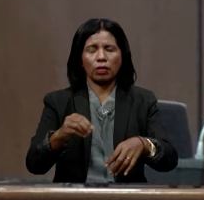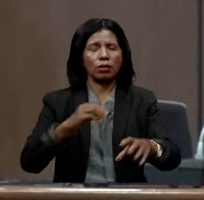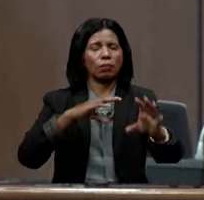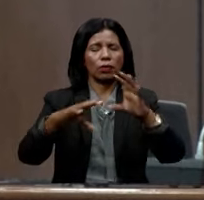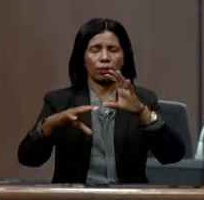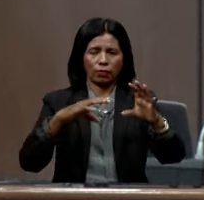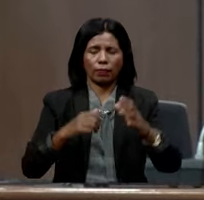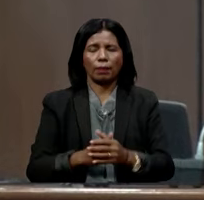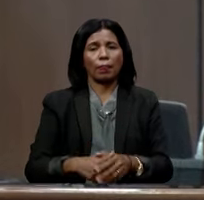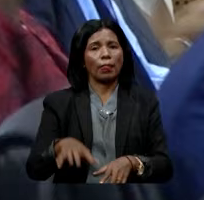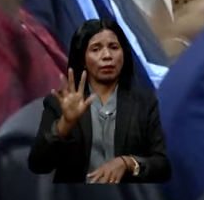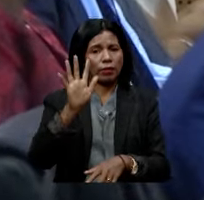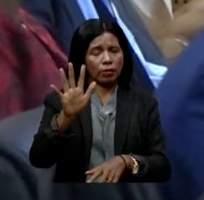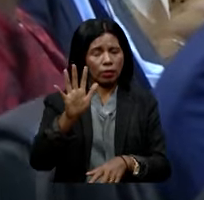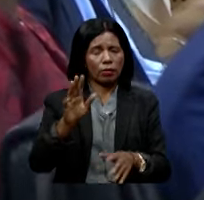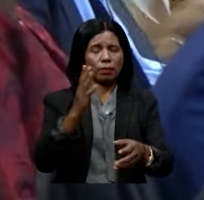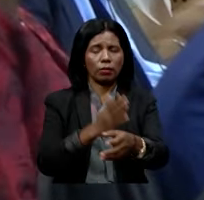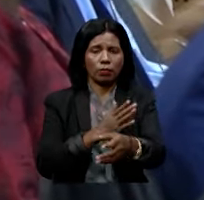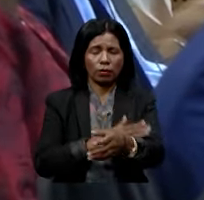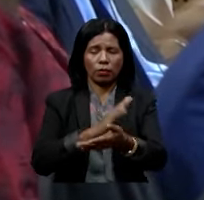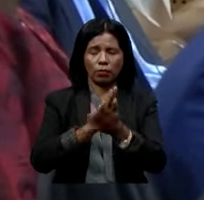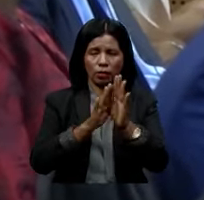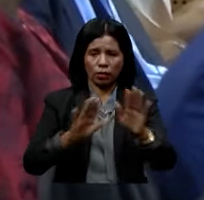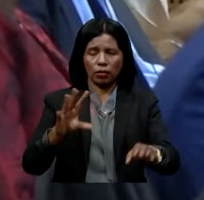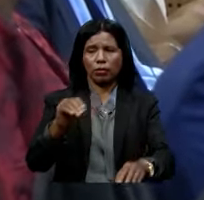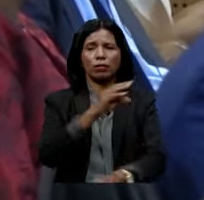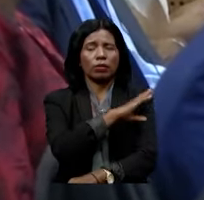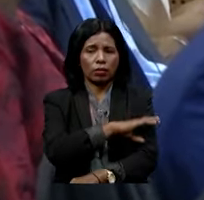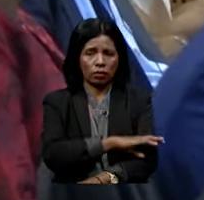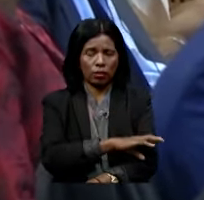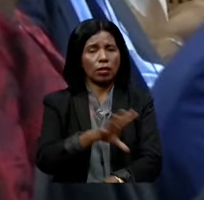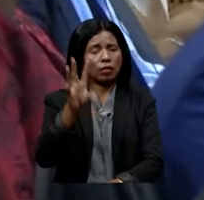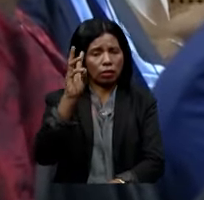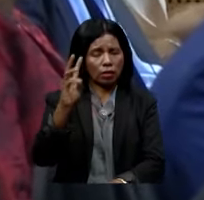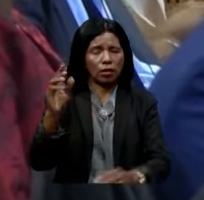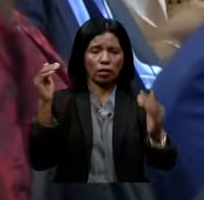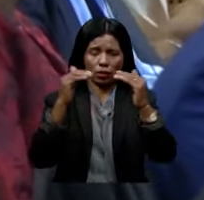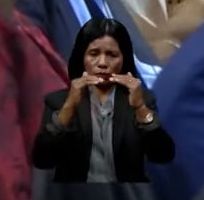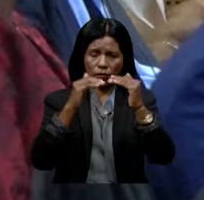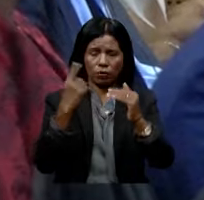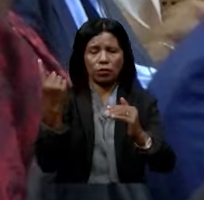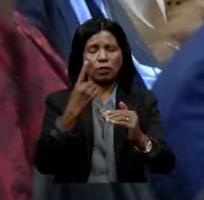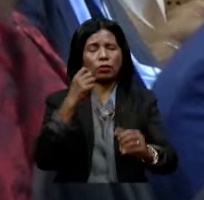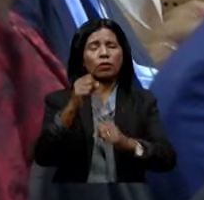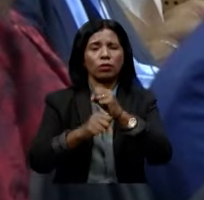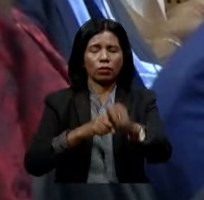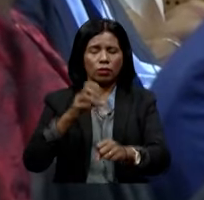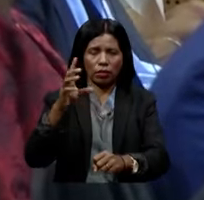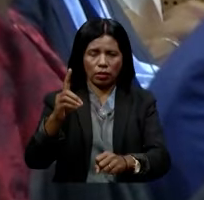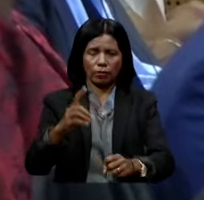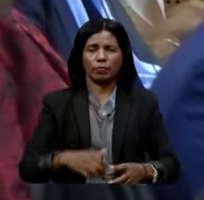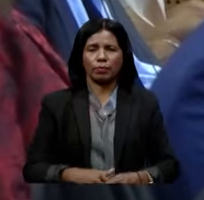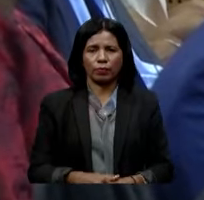comunitário. 5. Promoção da paz e segurança. 6. Diálogo permanente com a sociedade civil.